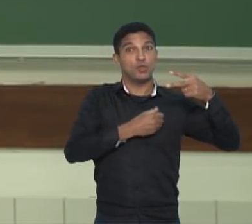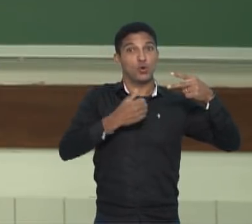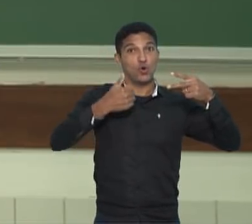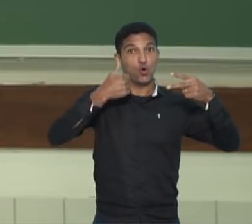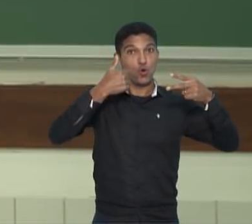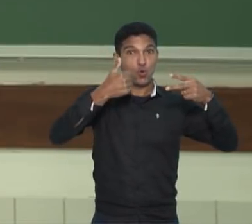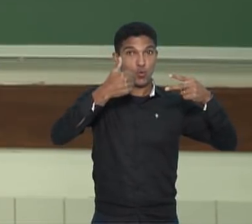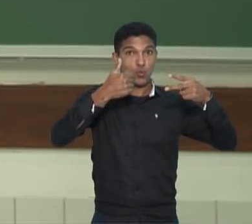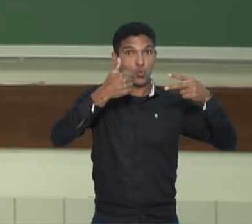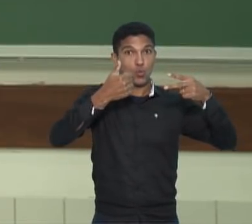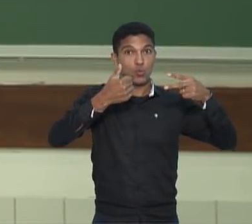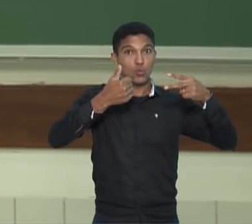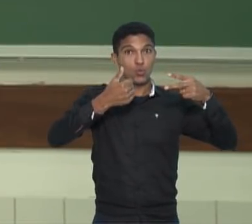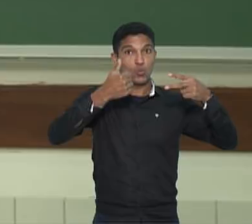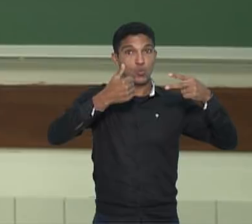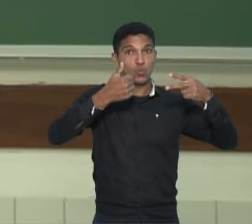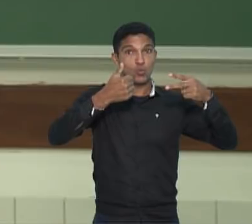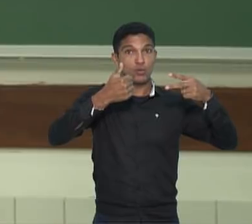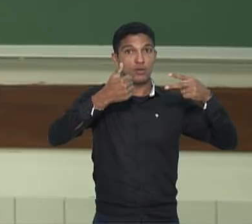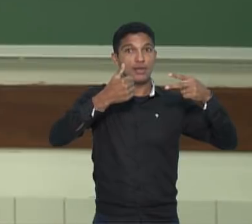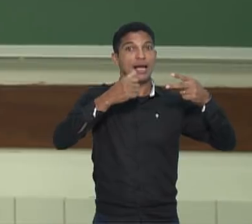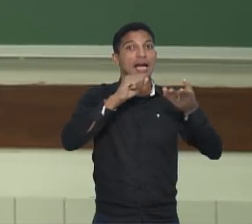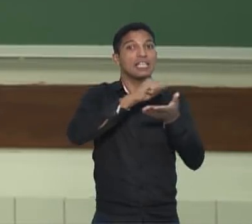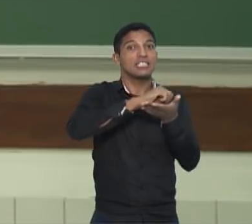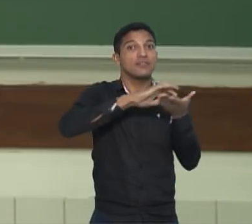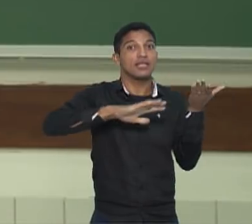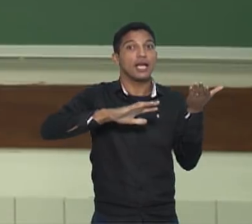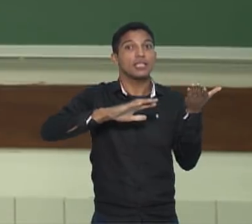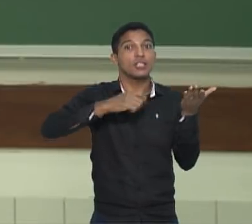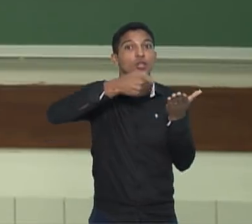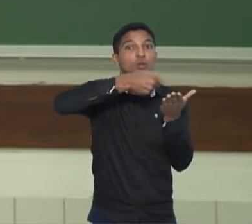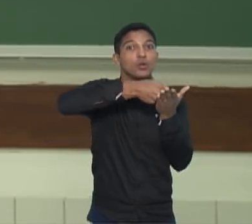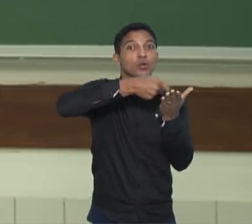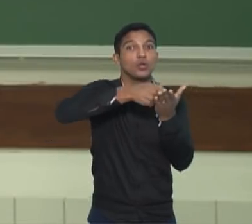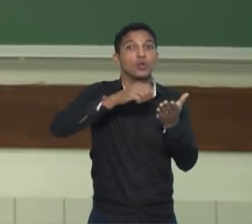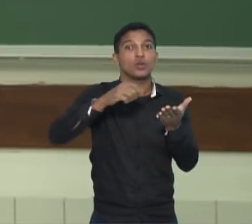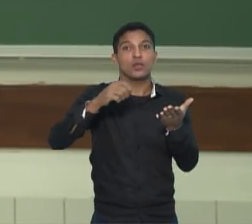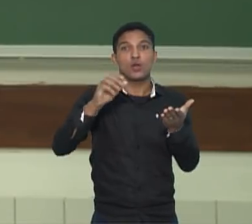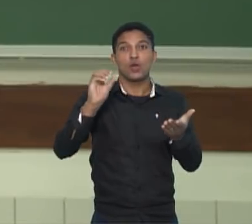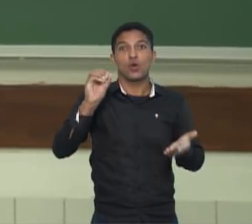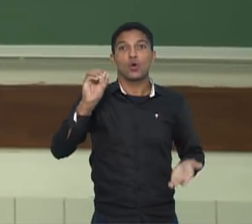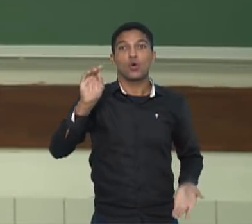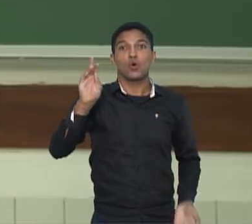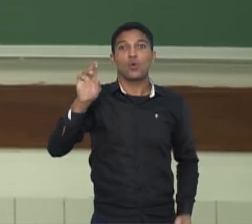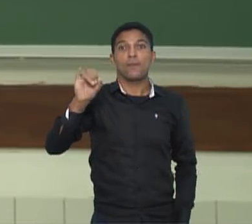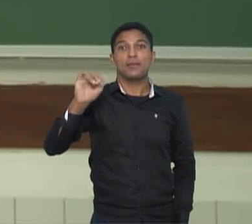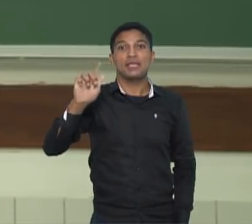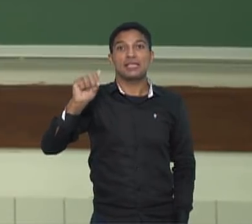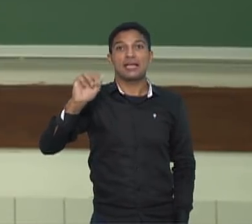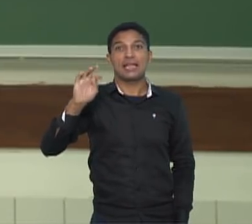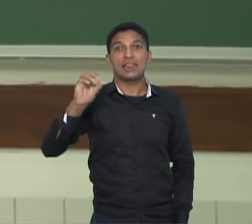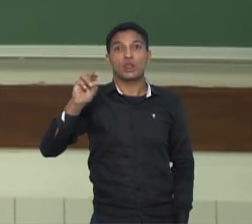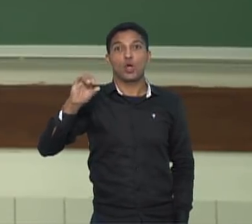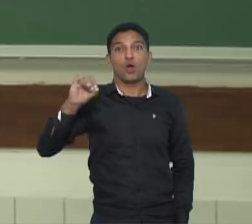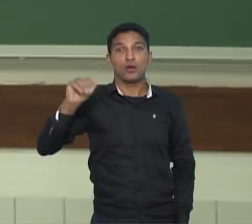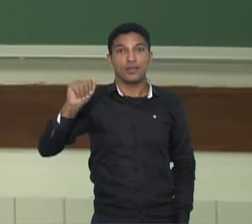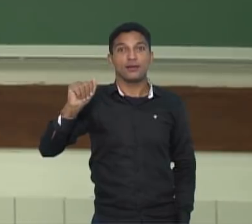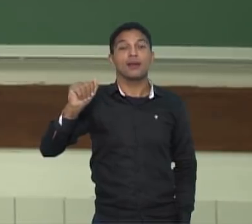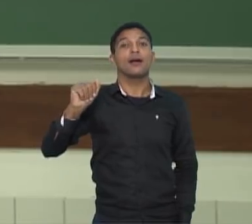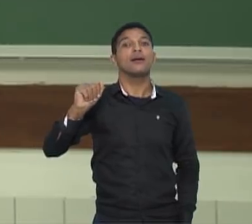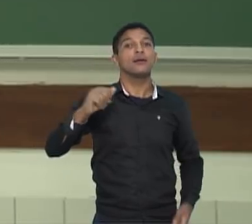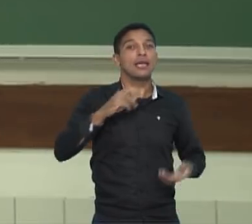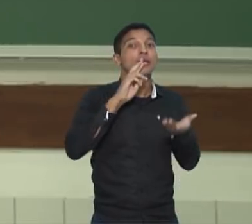atividade obrigatória, realizá-la e aí enviar. Feito isso, pronto, sua presença